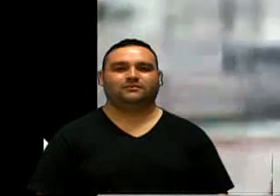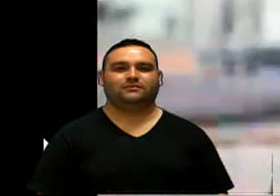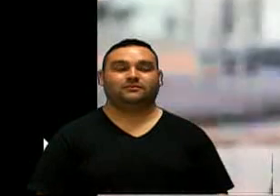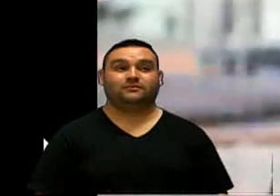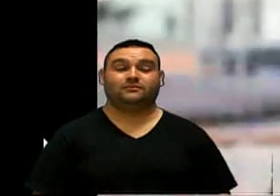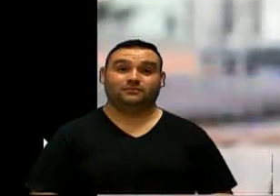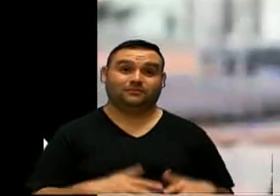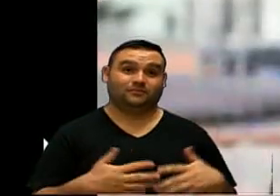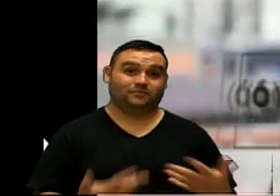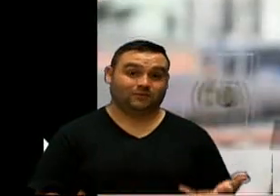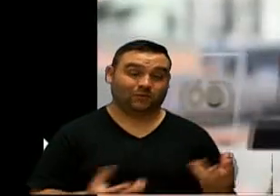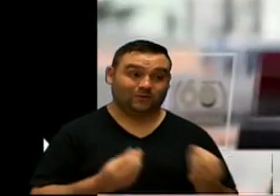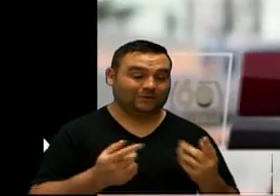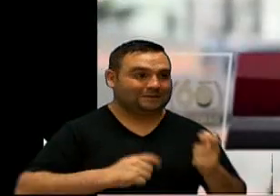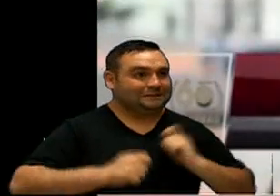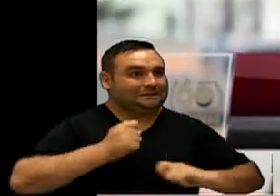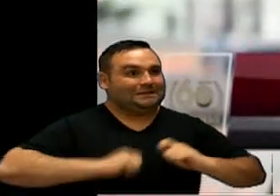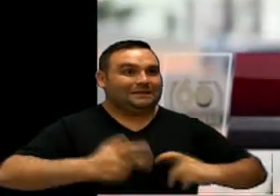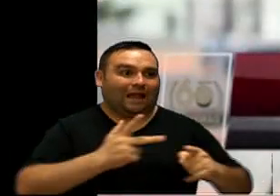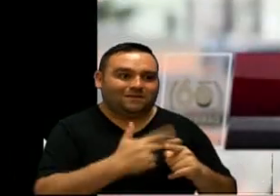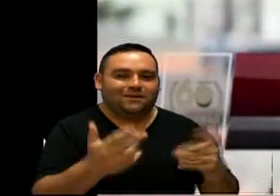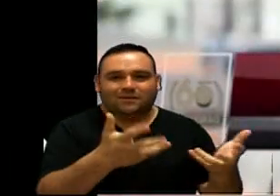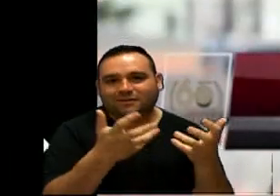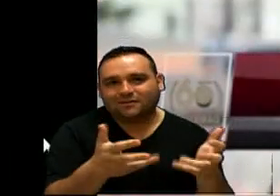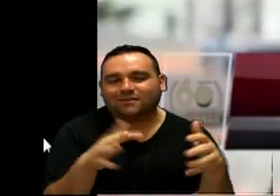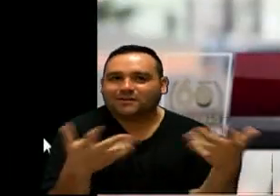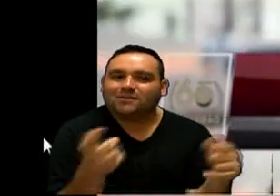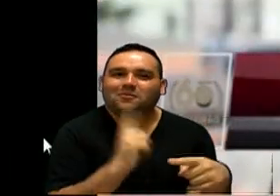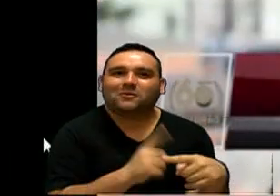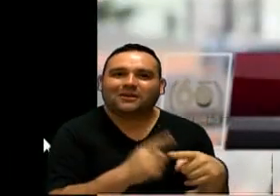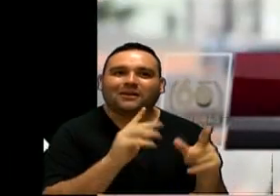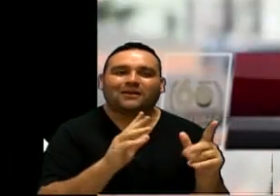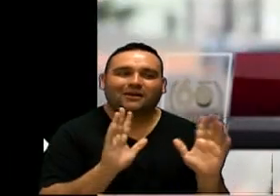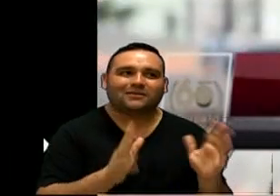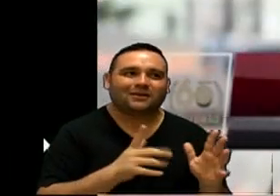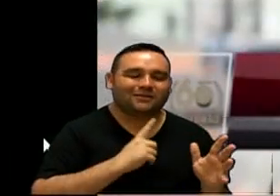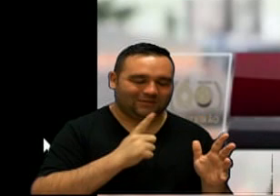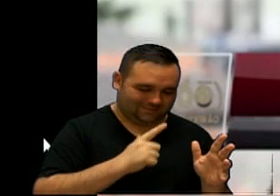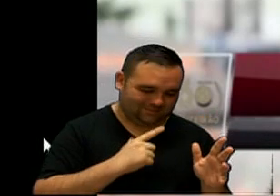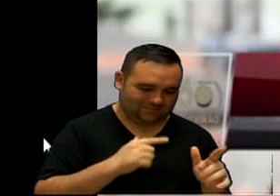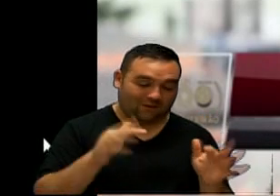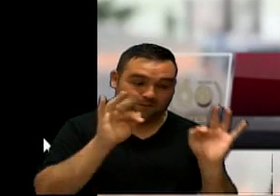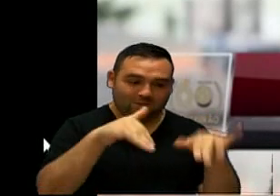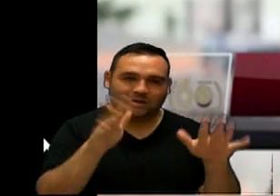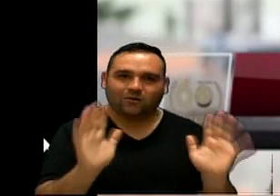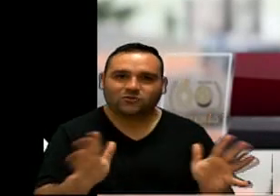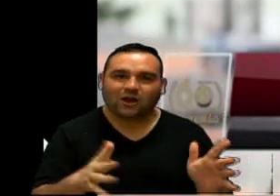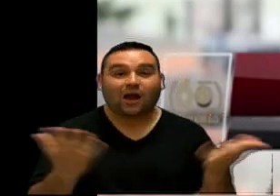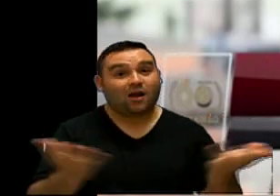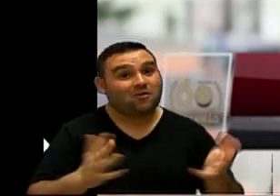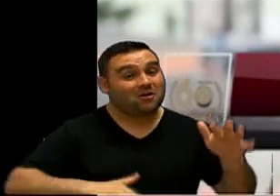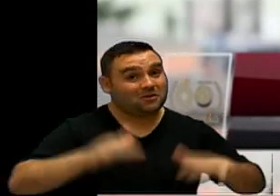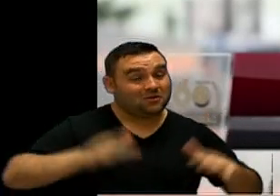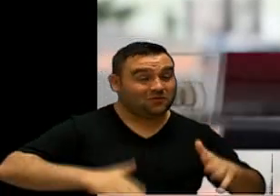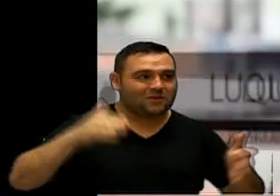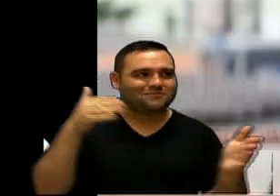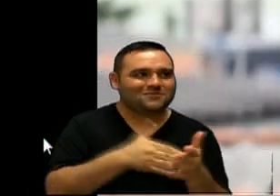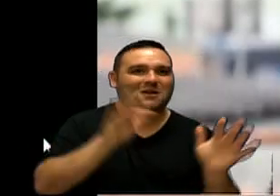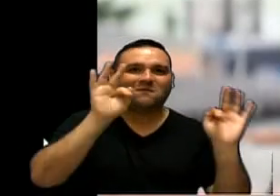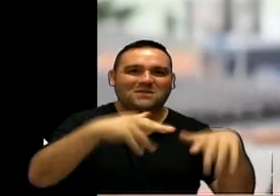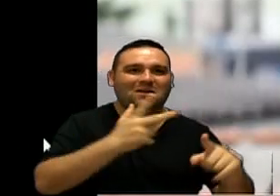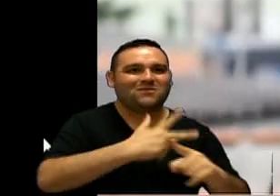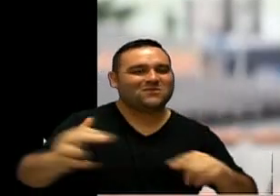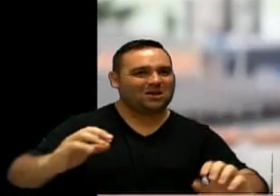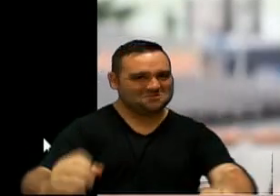A gente está com a expectativa de ser campeão, né? Já perdi uma vez na semifinal, ano passado na final. Agora, quem sabe chegar na final e ser